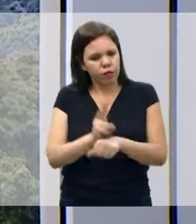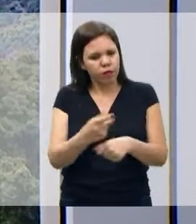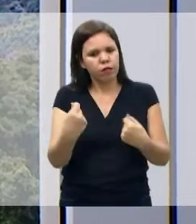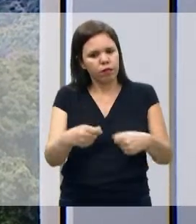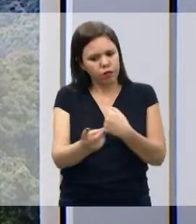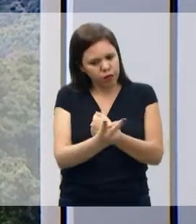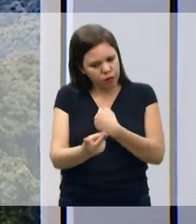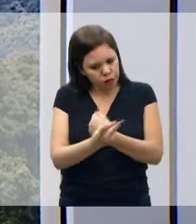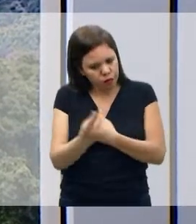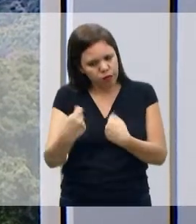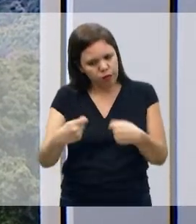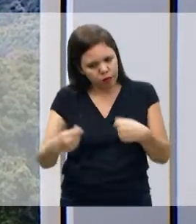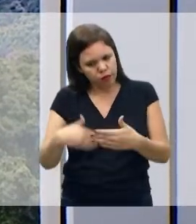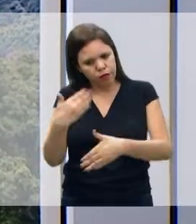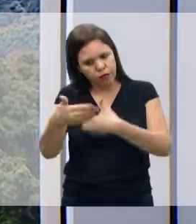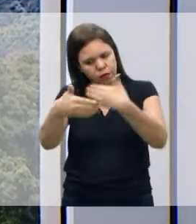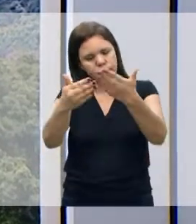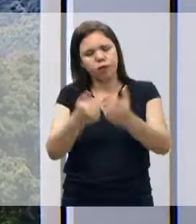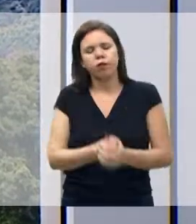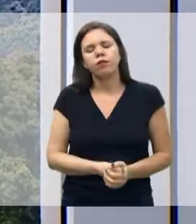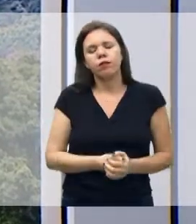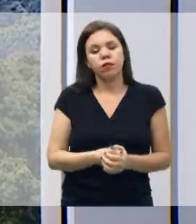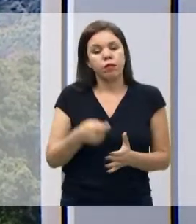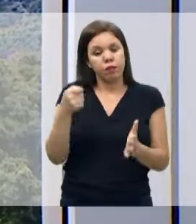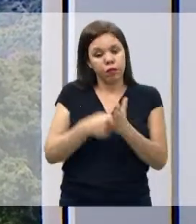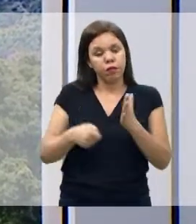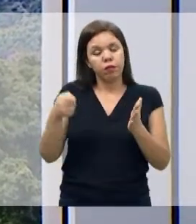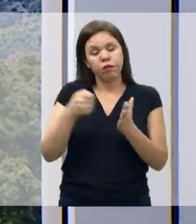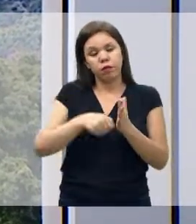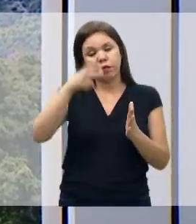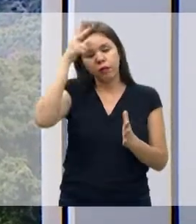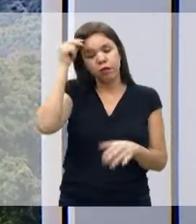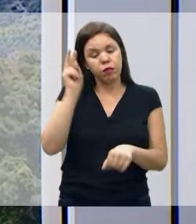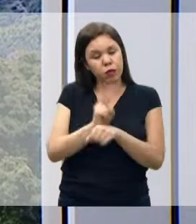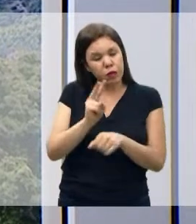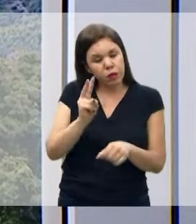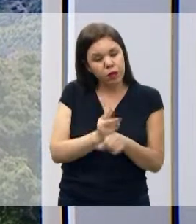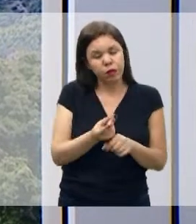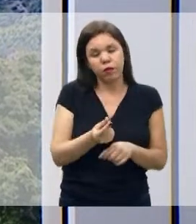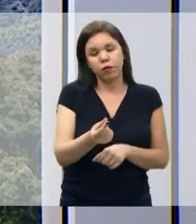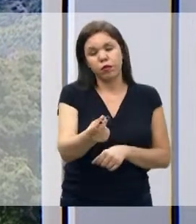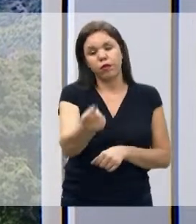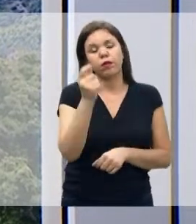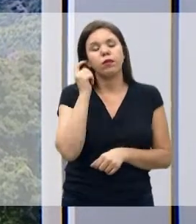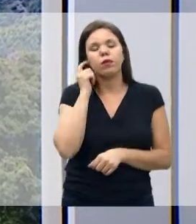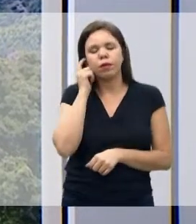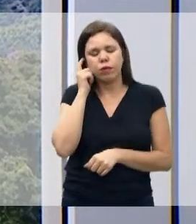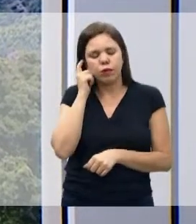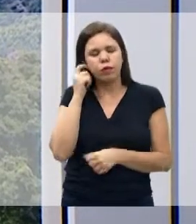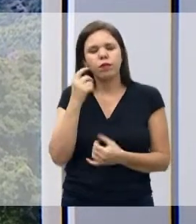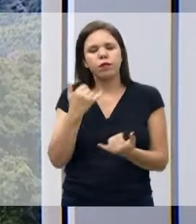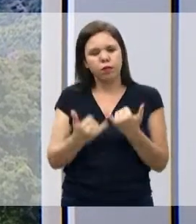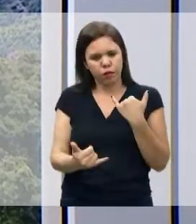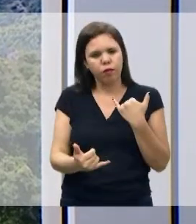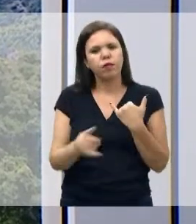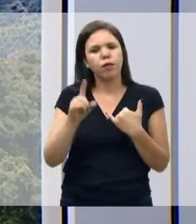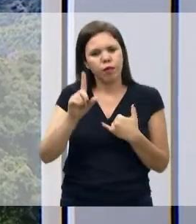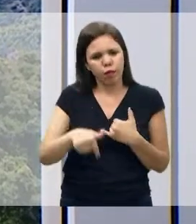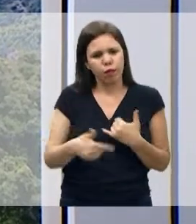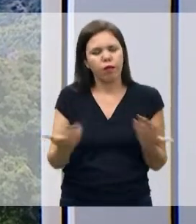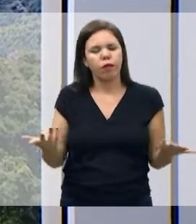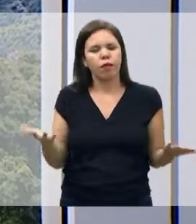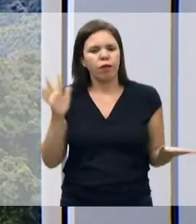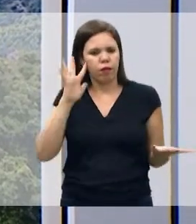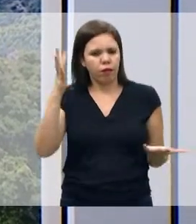você necessitará. E essas políticas, né, de cuidados de longa duração, me parece que é um caminho